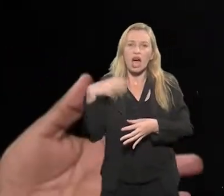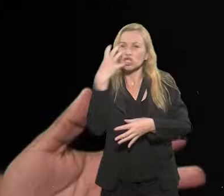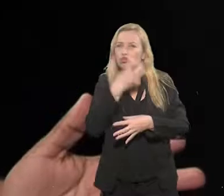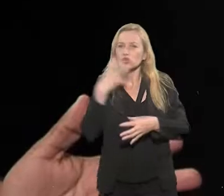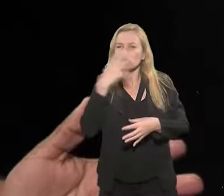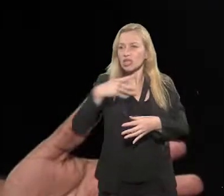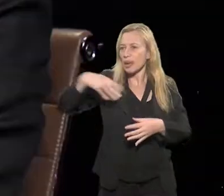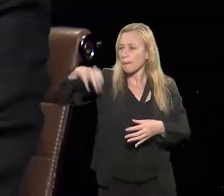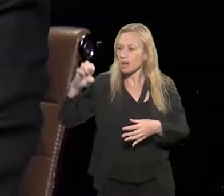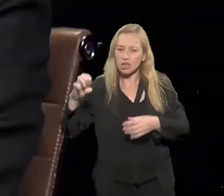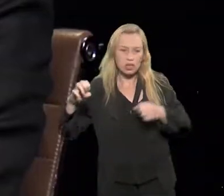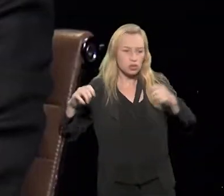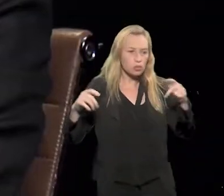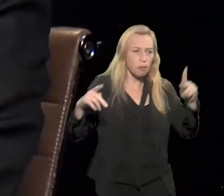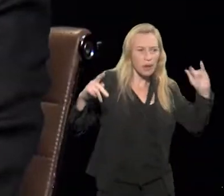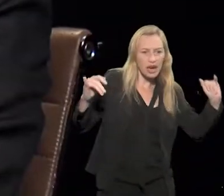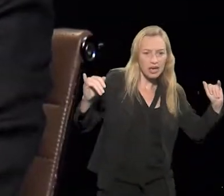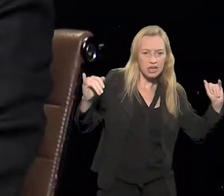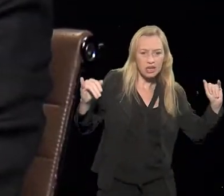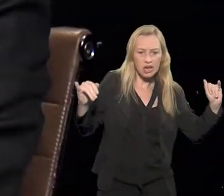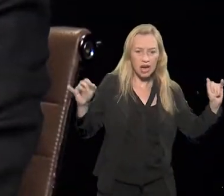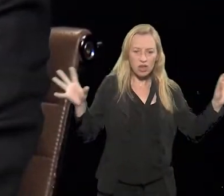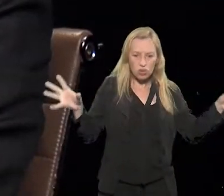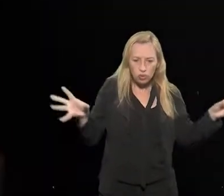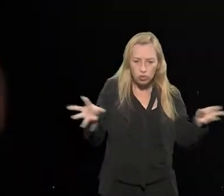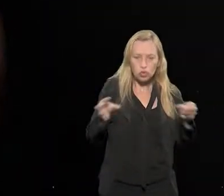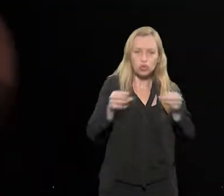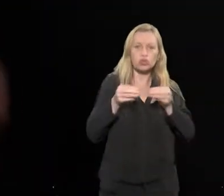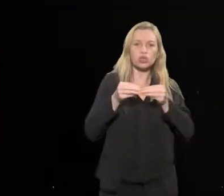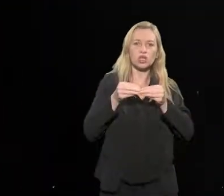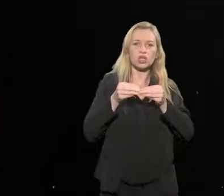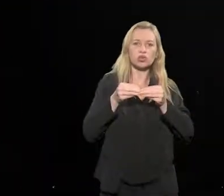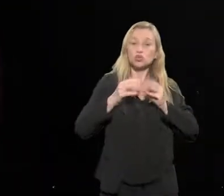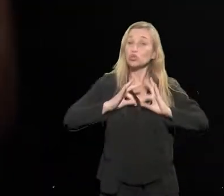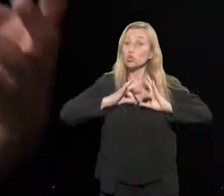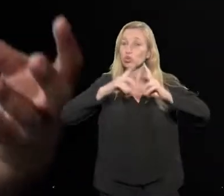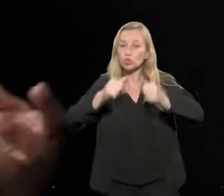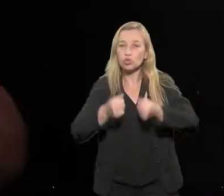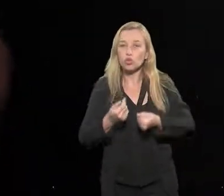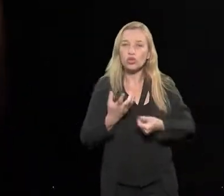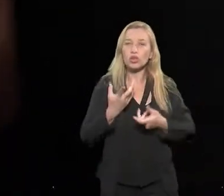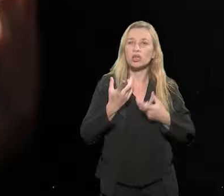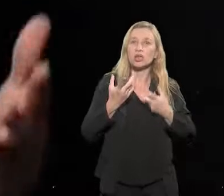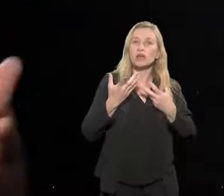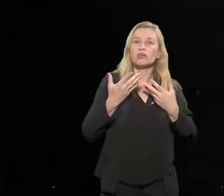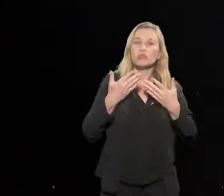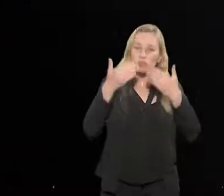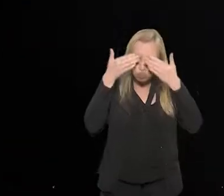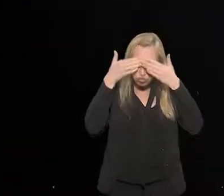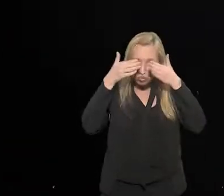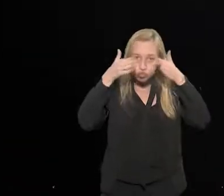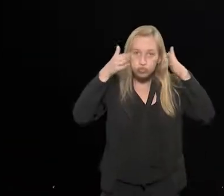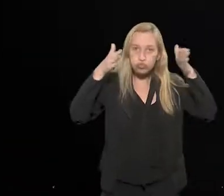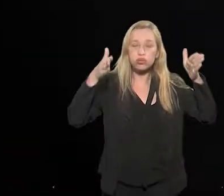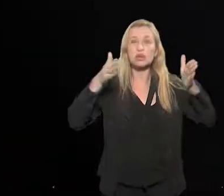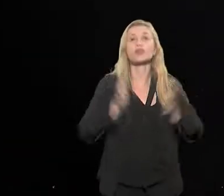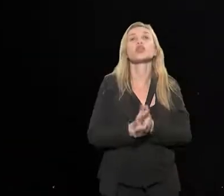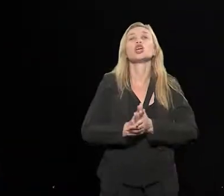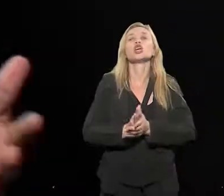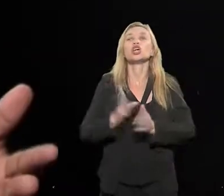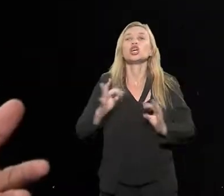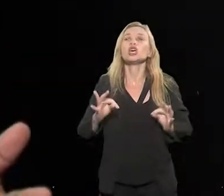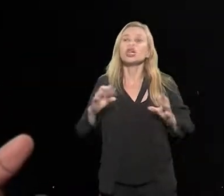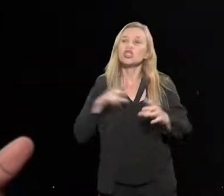e as músicas que meu pai ouvia, isso foi me formando também, né? Enquanto pessoa, foi me formando culturalmente, foi me dando uma noção das